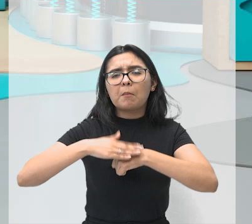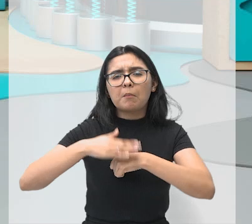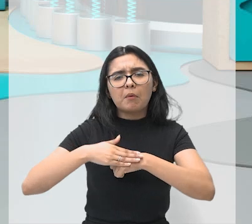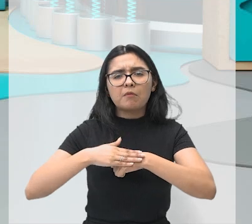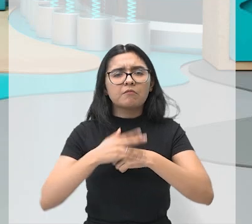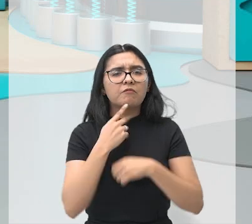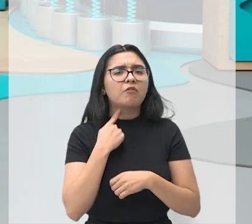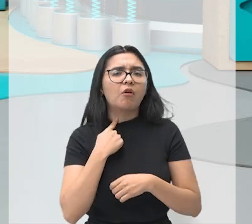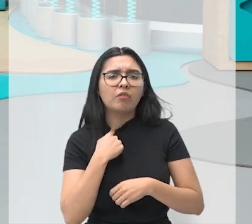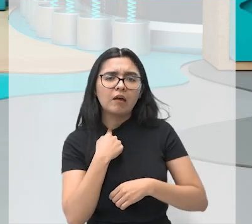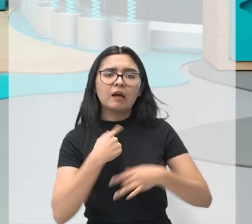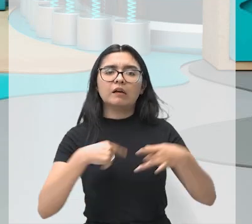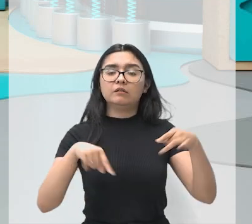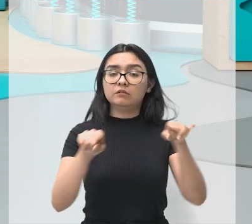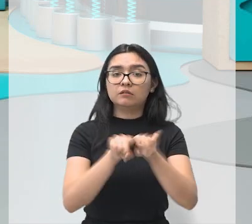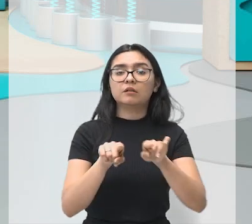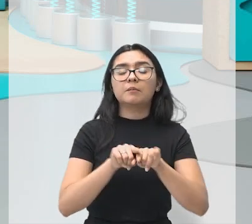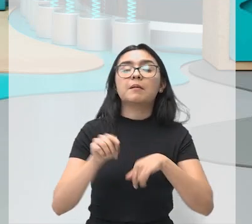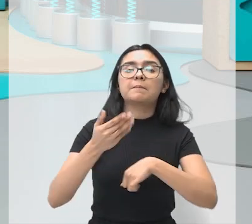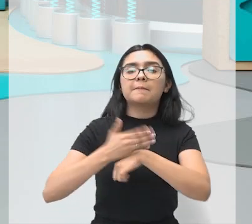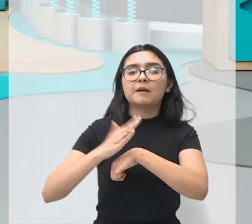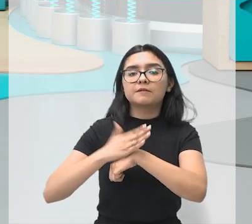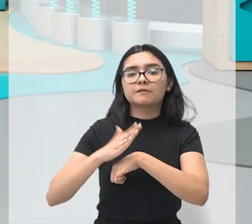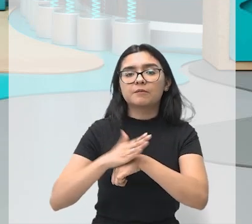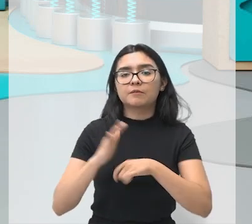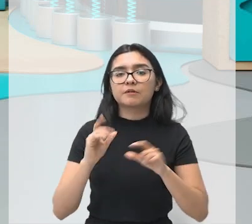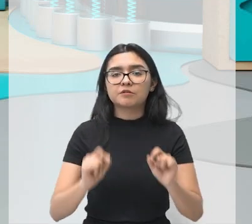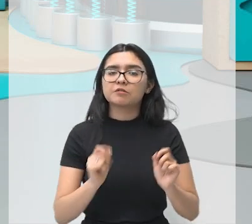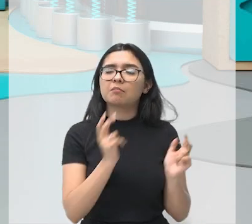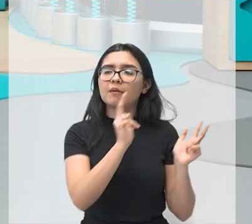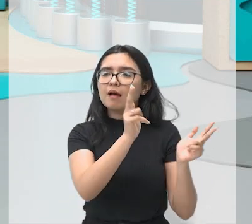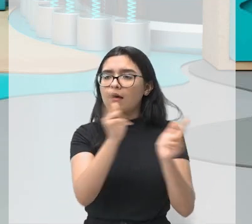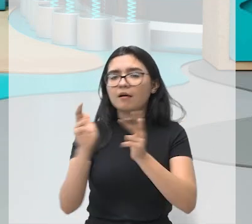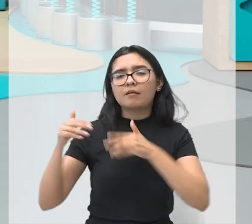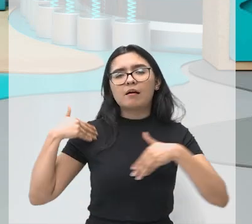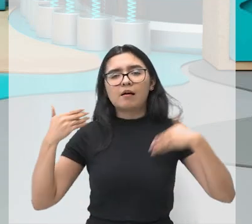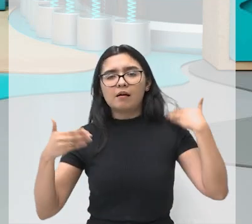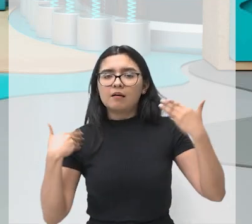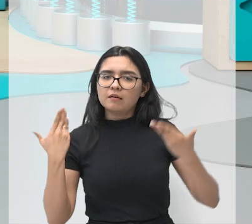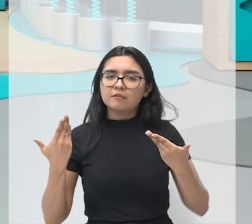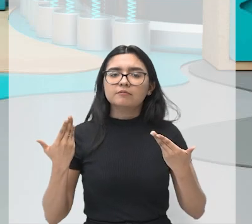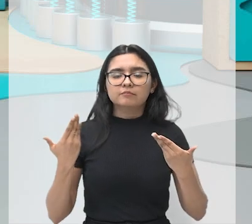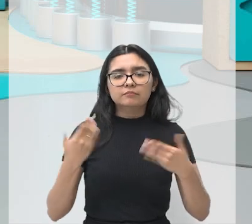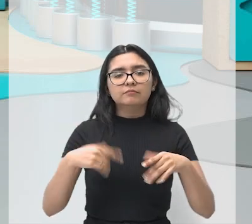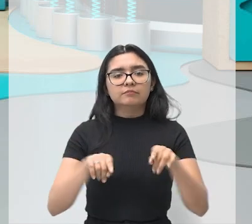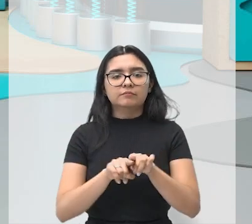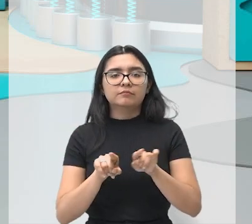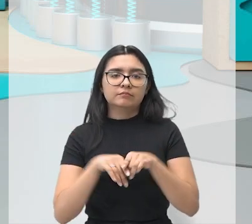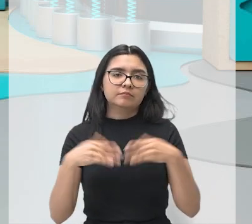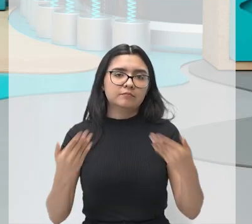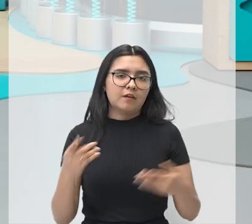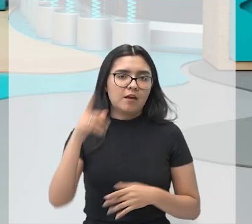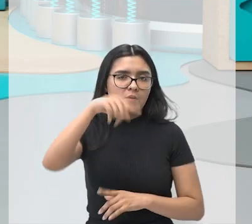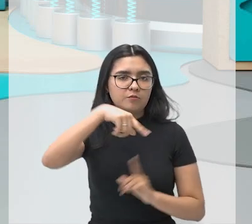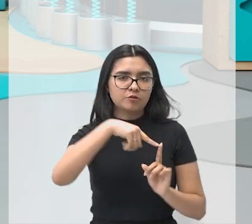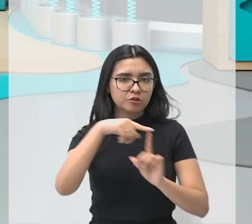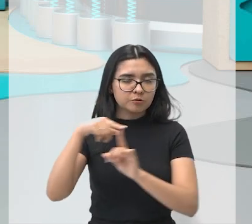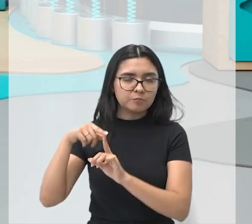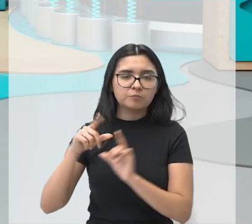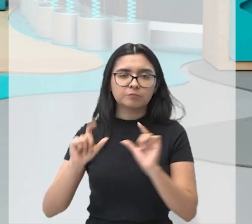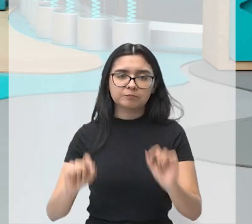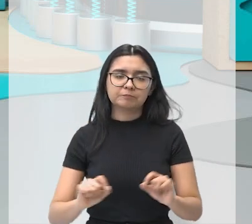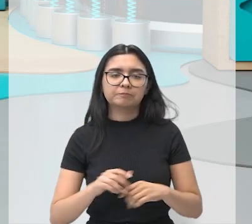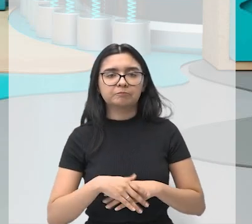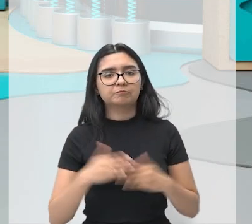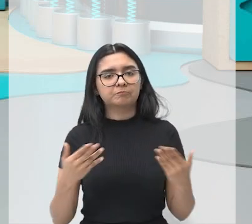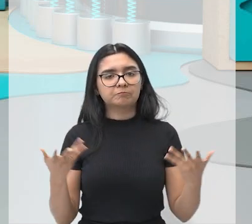pedalada, a sua prática de lazer, né, de entretenimento, fazer do ciclismo essa ferramenta de